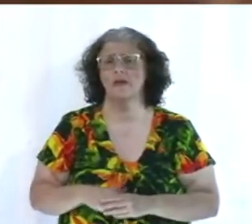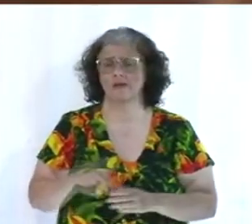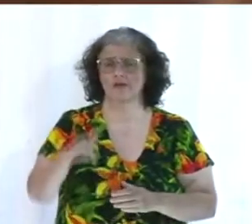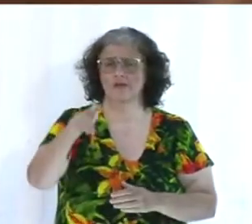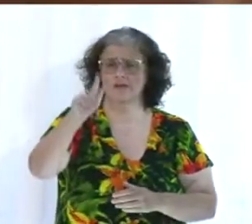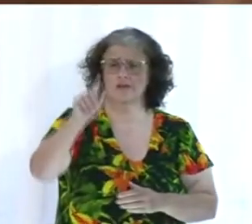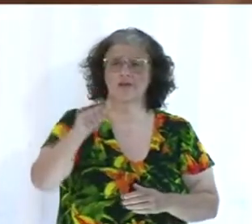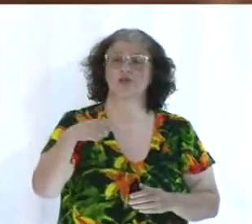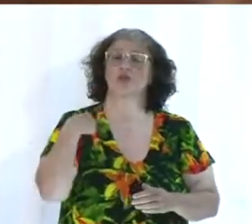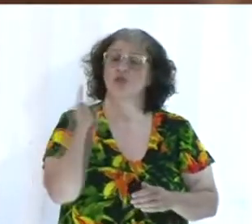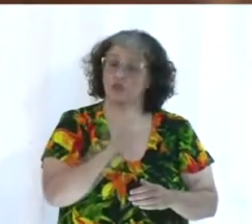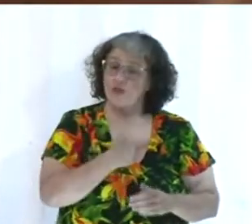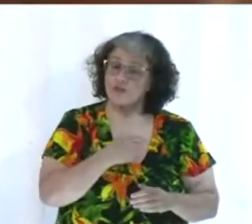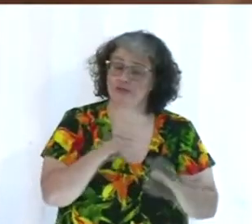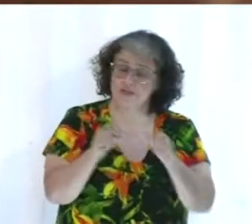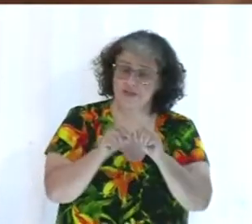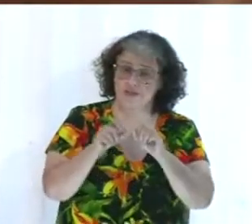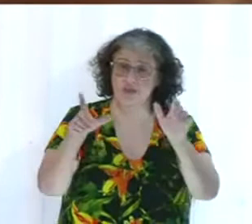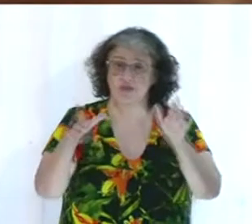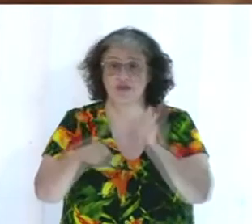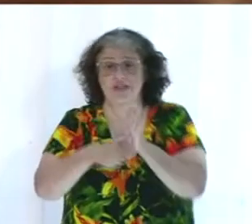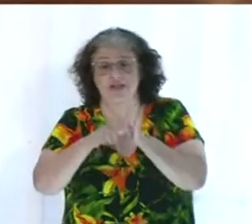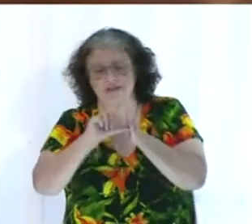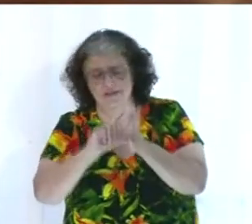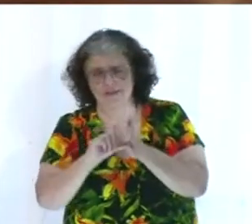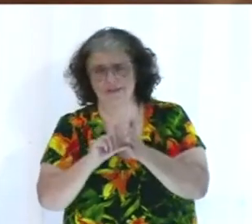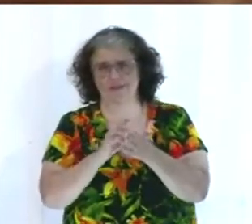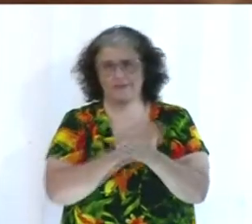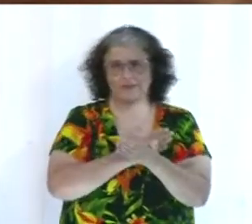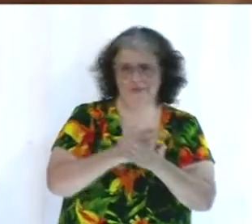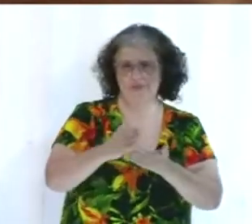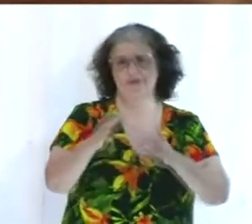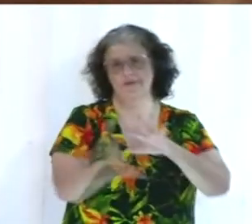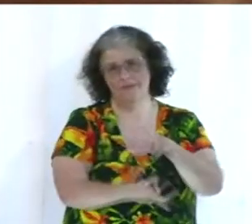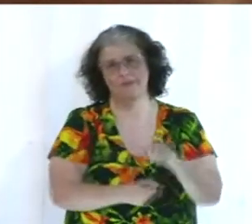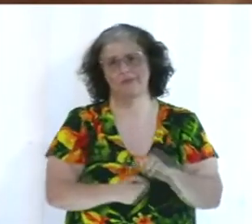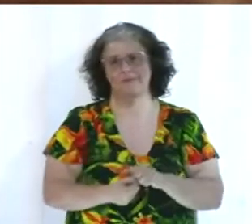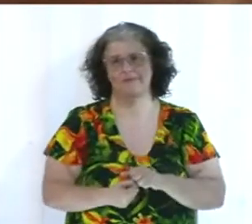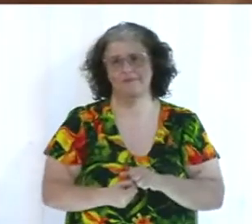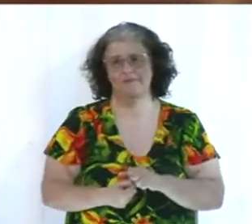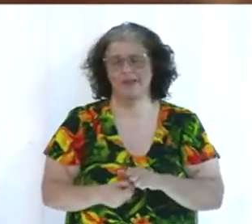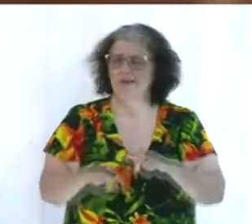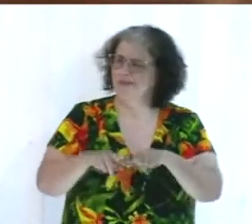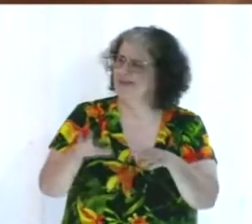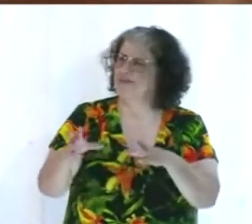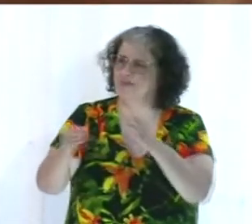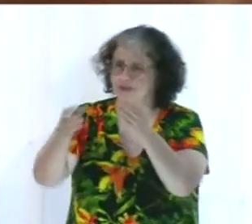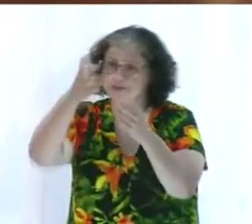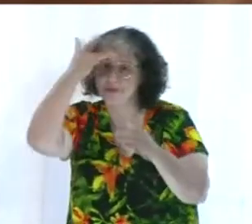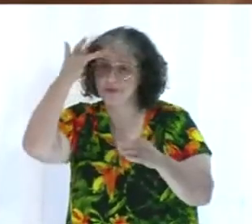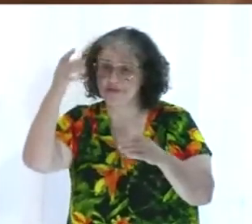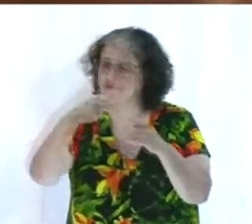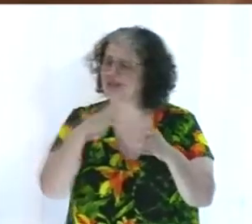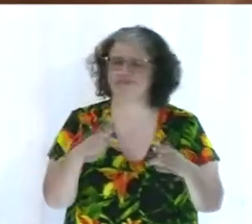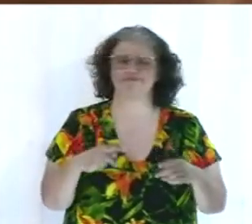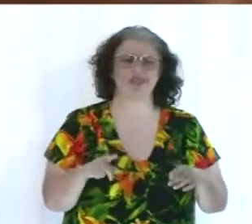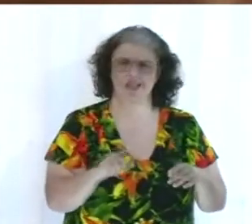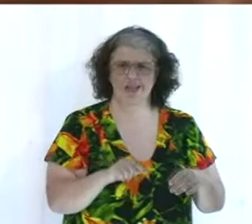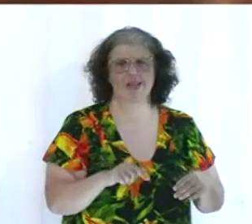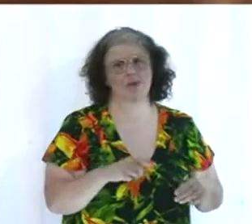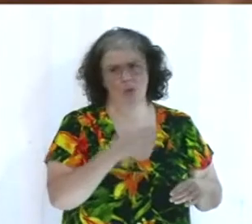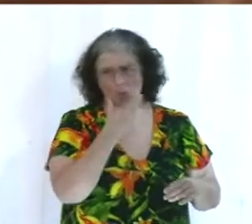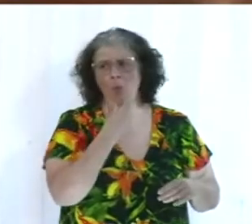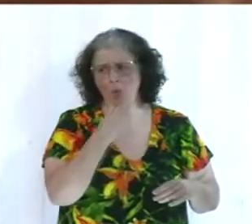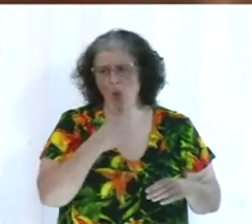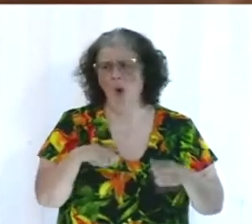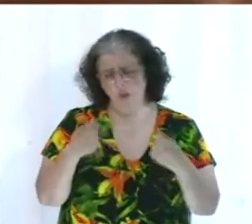da fundação do mundo, irmãos. Mas algumas pessoas por aí dizem: não, quem decide a salvação é o homem. É o homem que tem que dizer